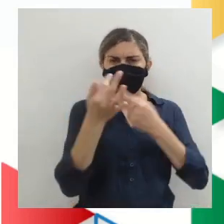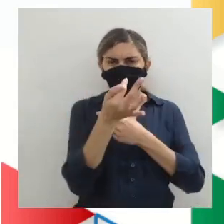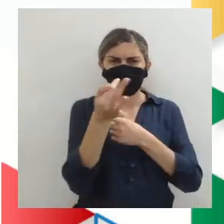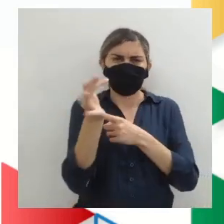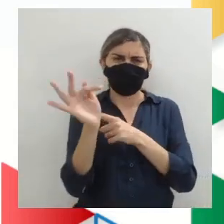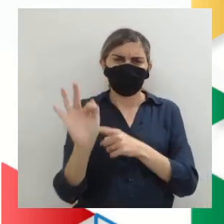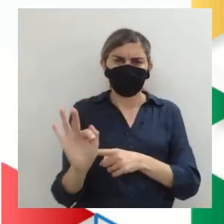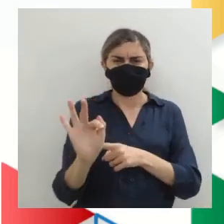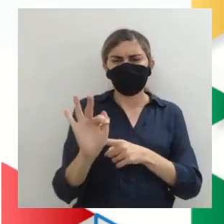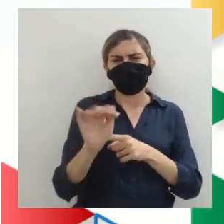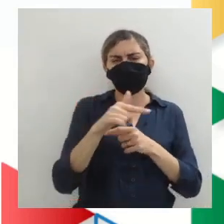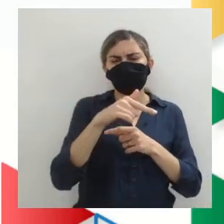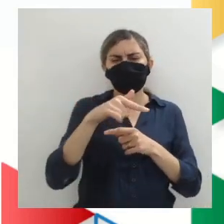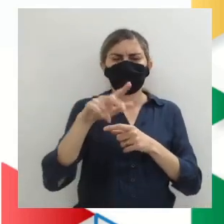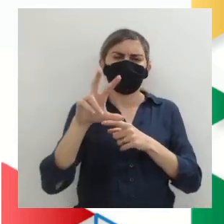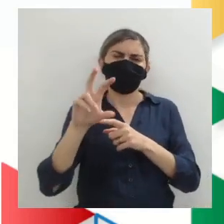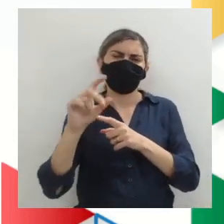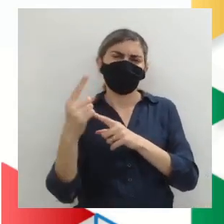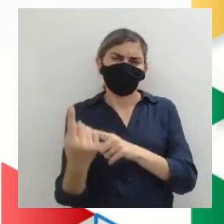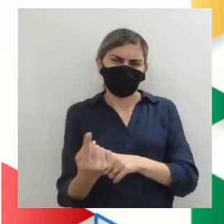francês, 751,